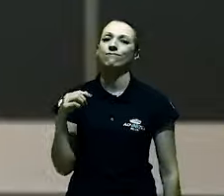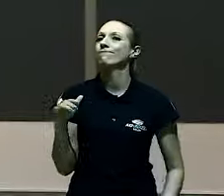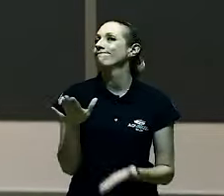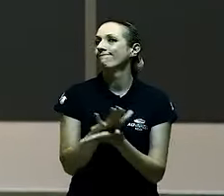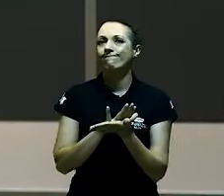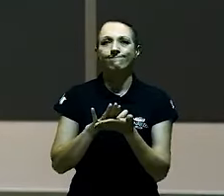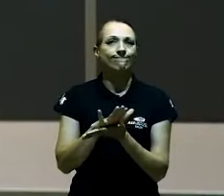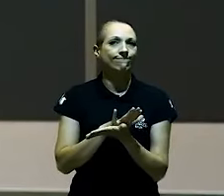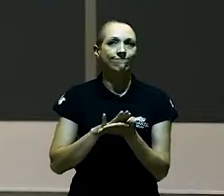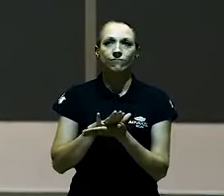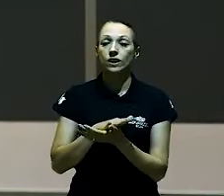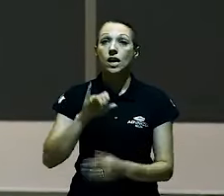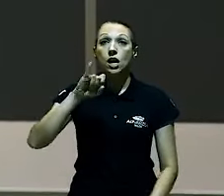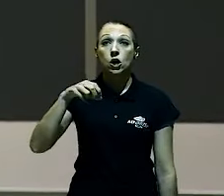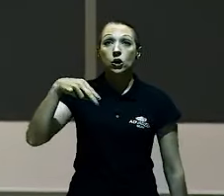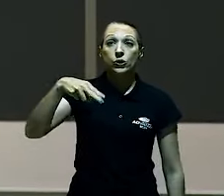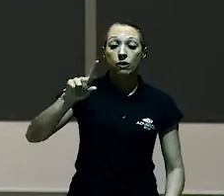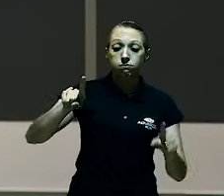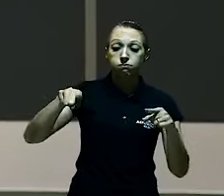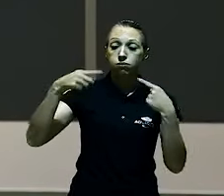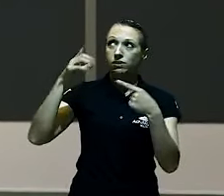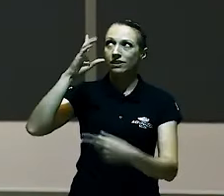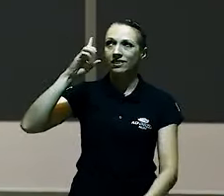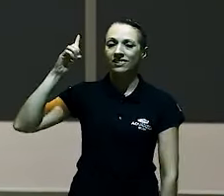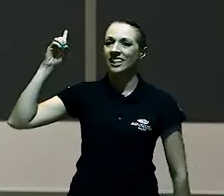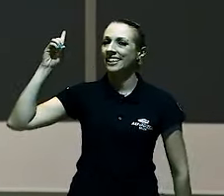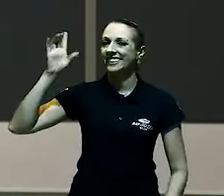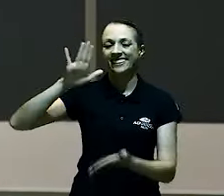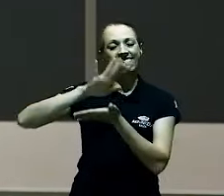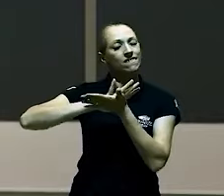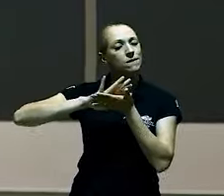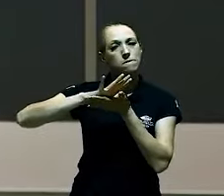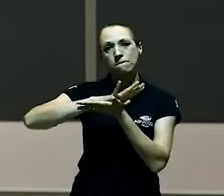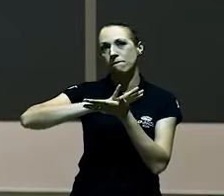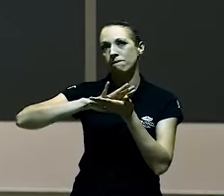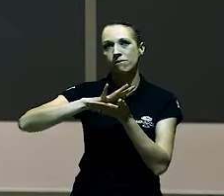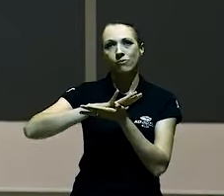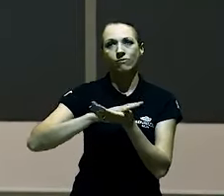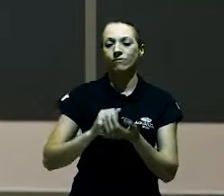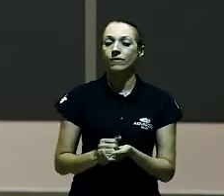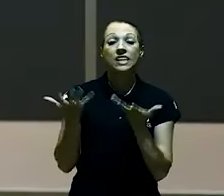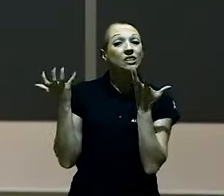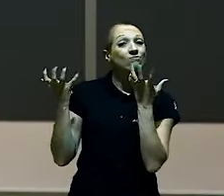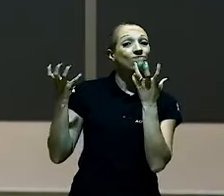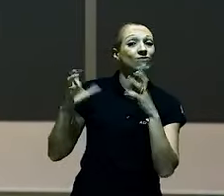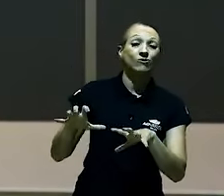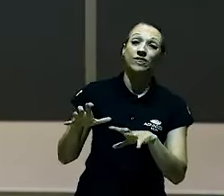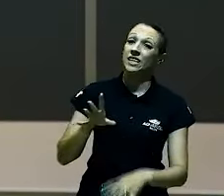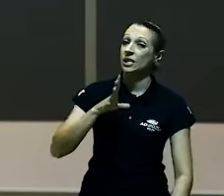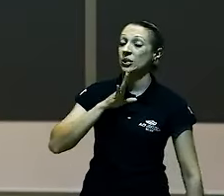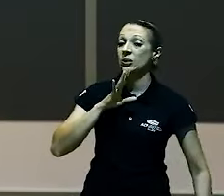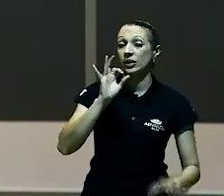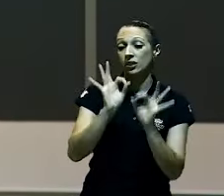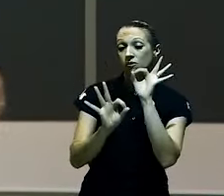não quer ser confrontado. Ele quer resistir a Deus e não quer saber o que Deus tem para dizer. Ele